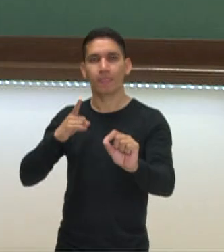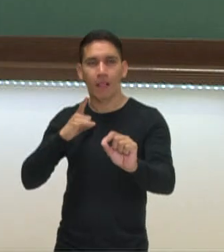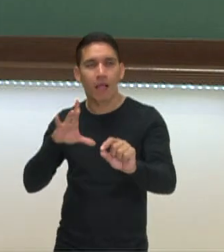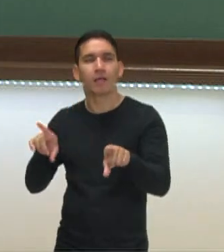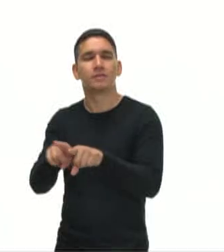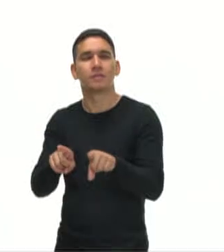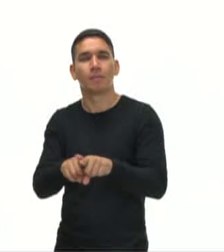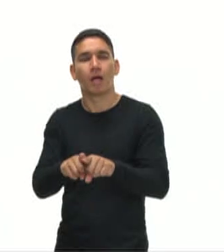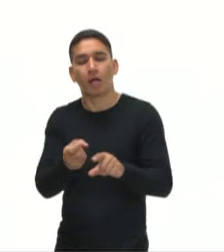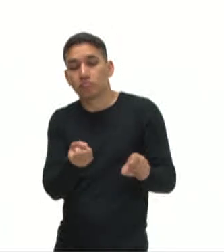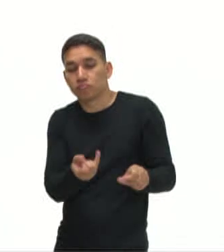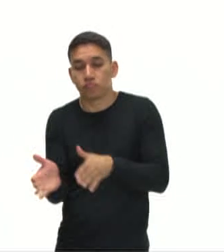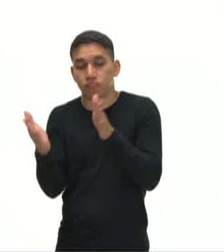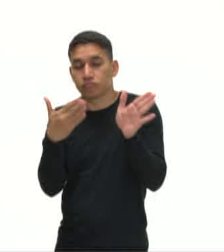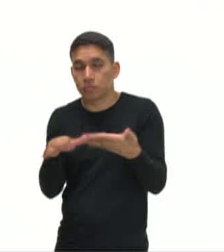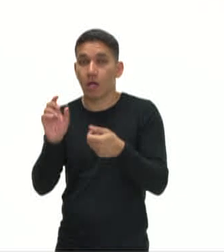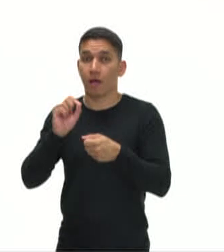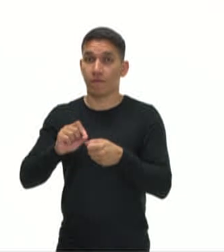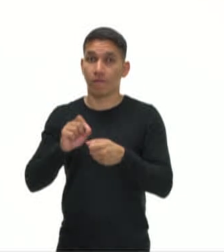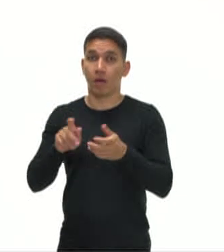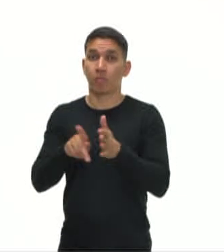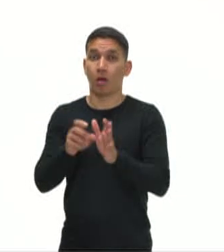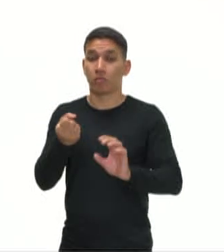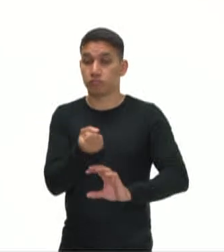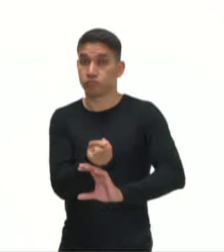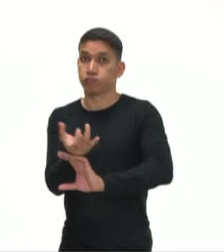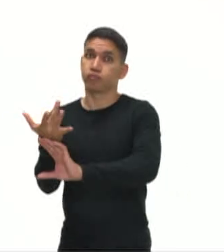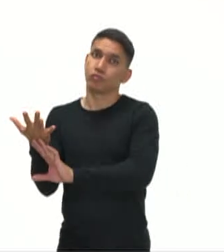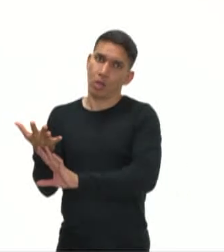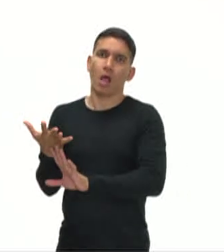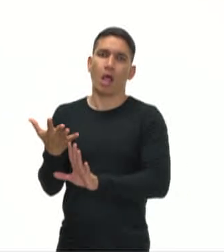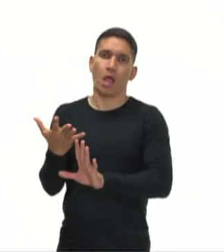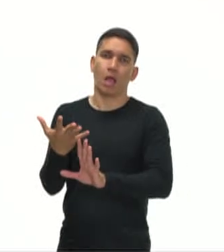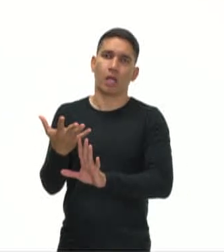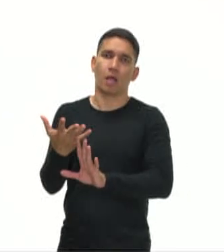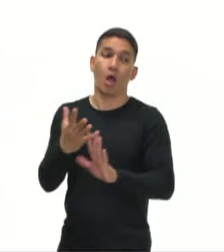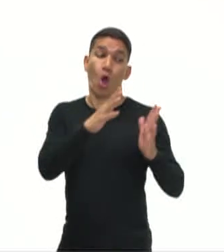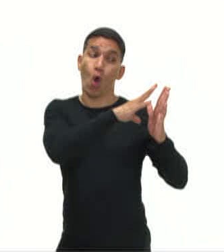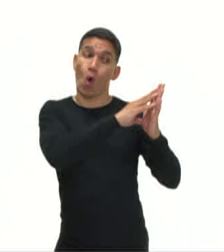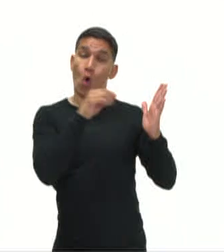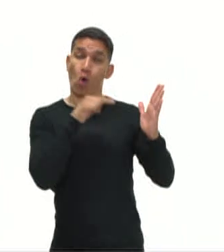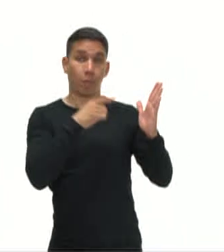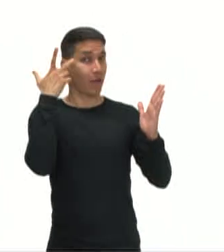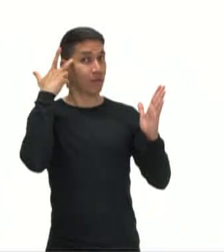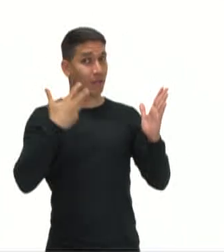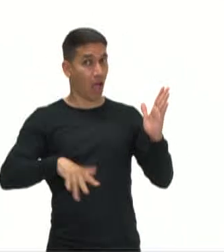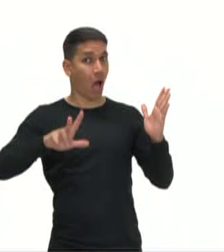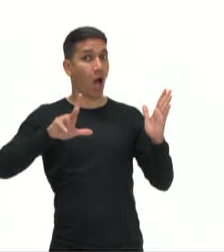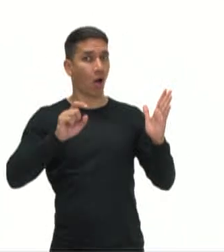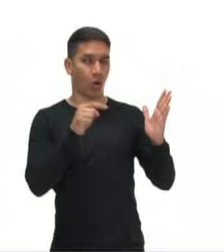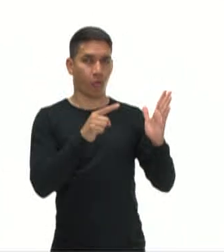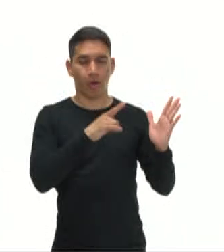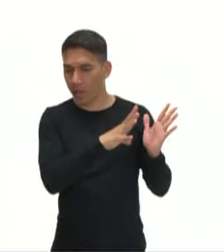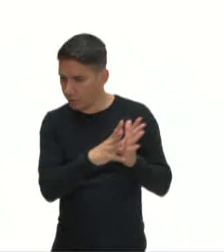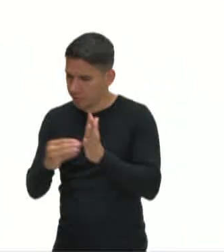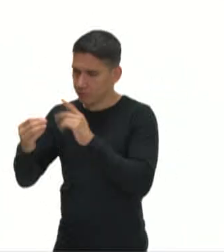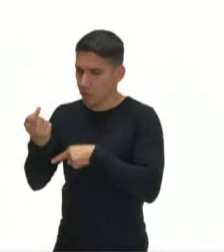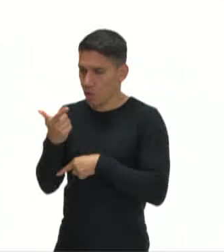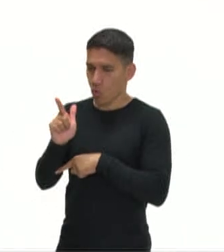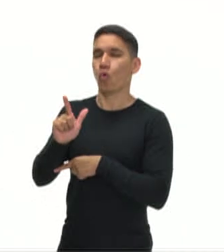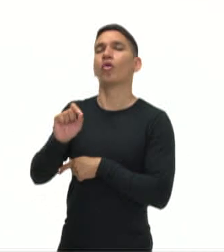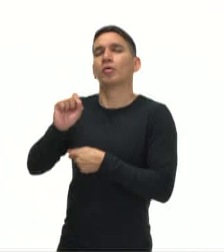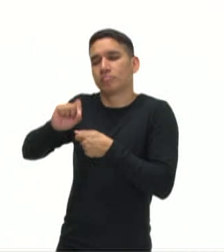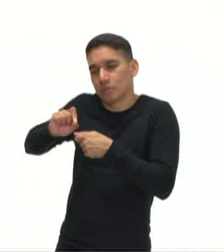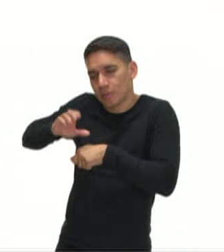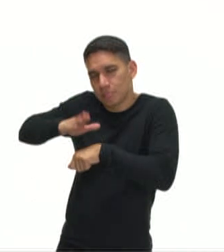também produzimos alguns polímeros sintéticos, copiando, evidentemente, os naturais, para termos bom uso